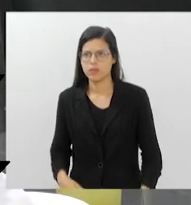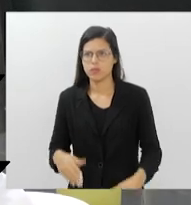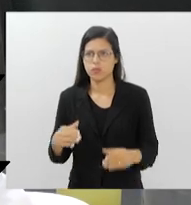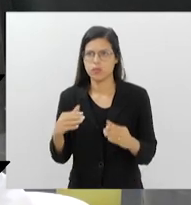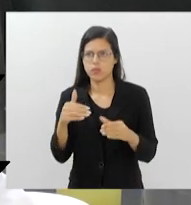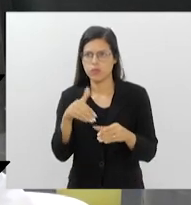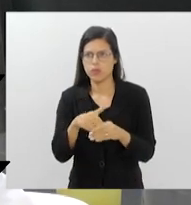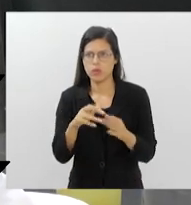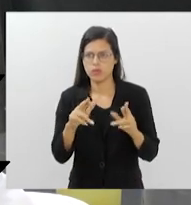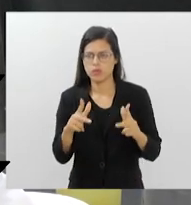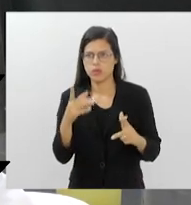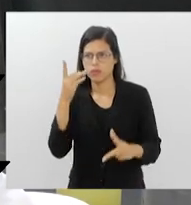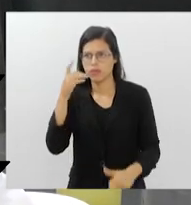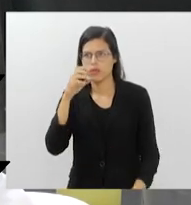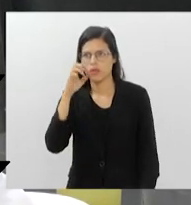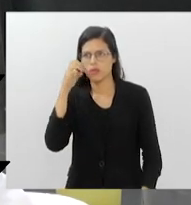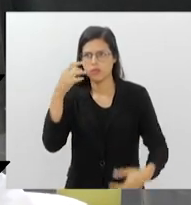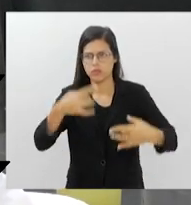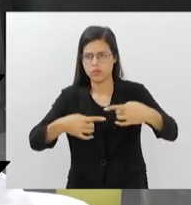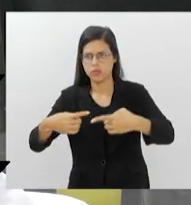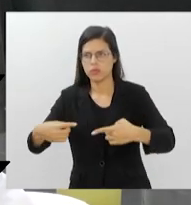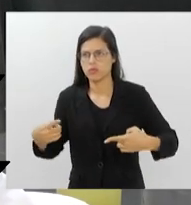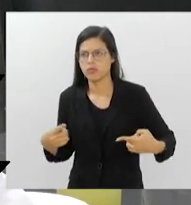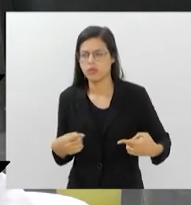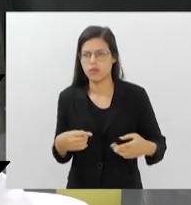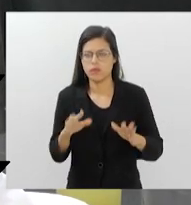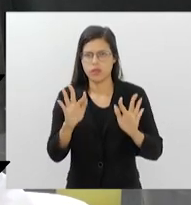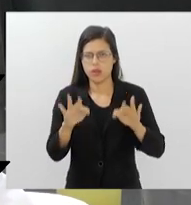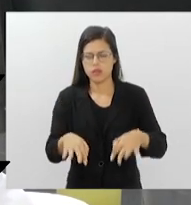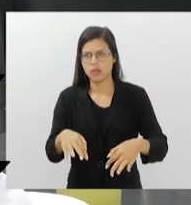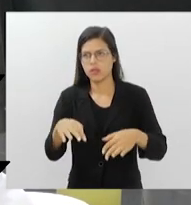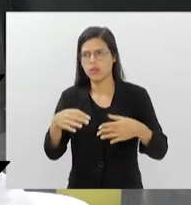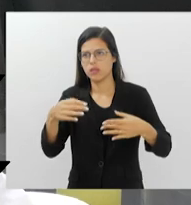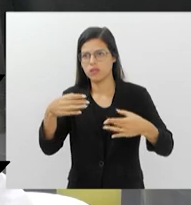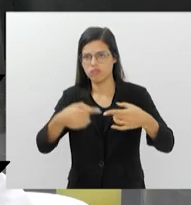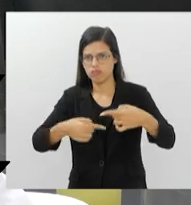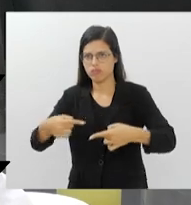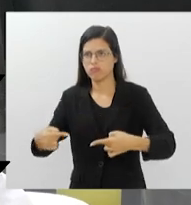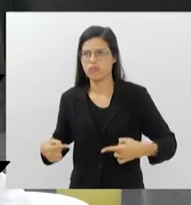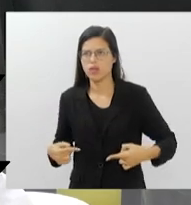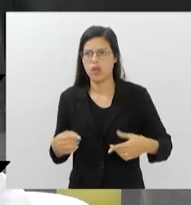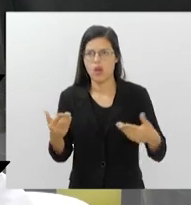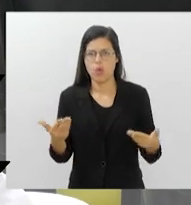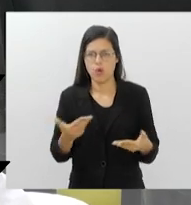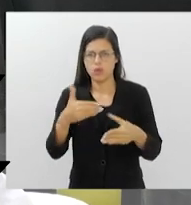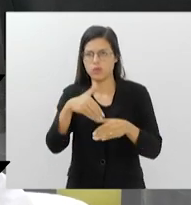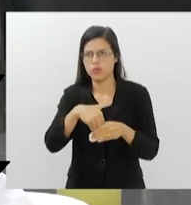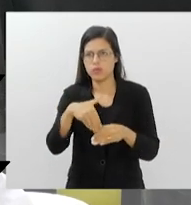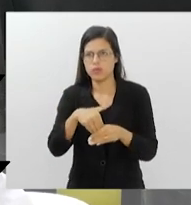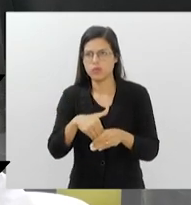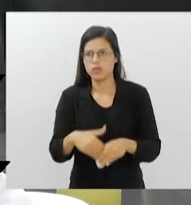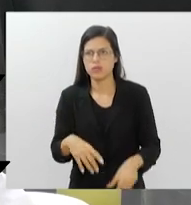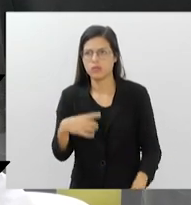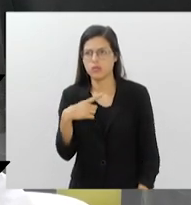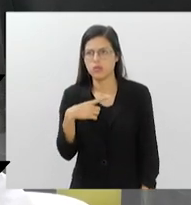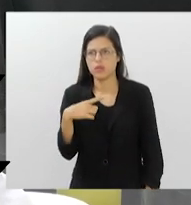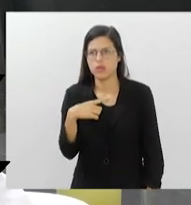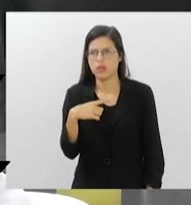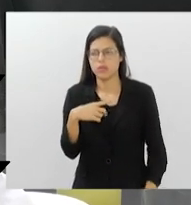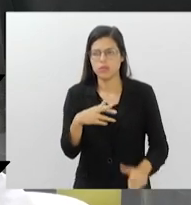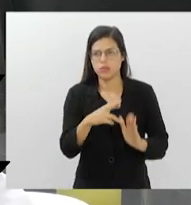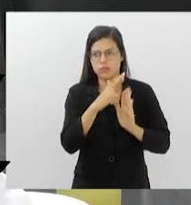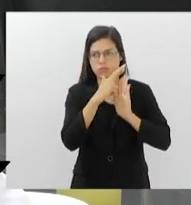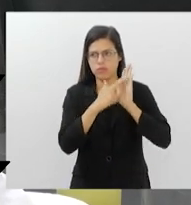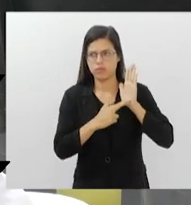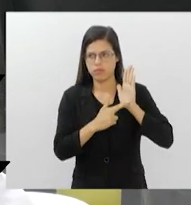em discussão não havendo Quem Queira discutir encerrada a discussão vamos a votação temos sobre a mesa o